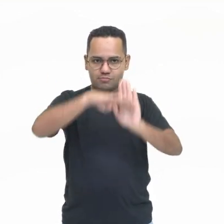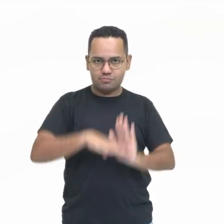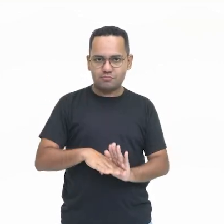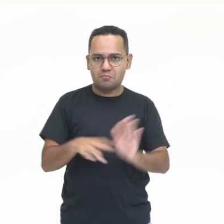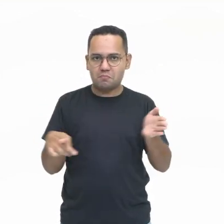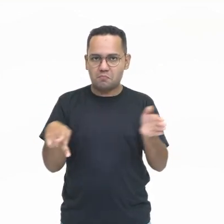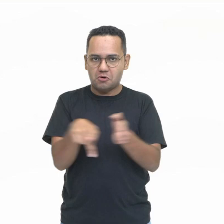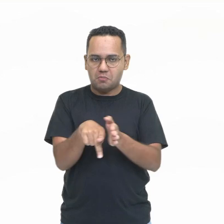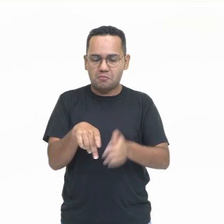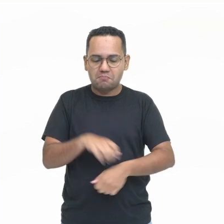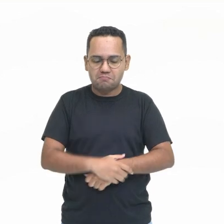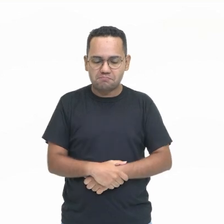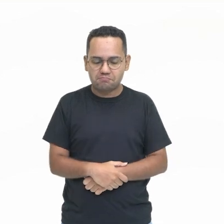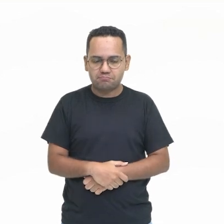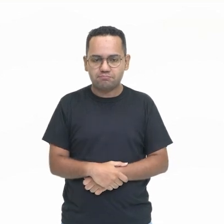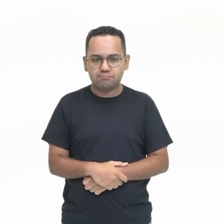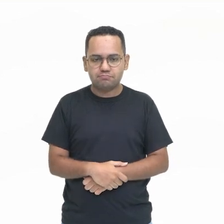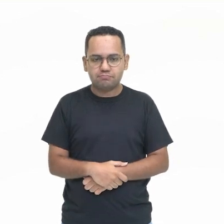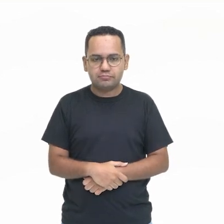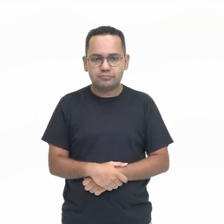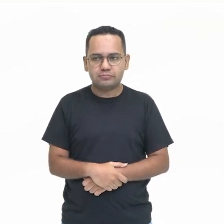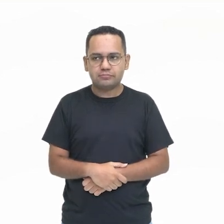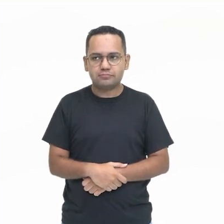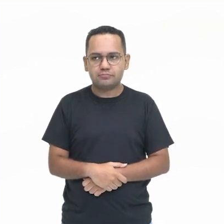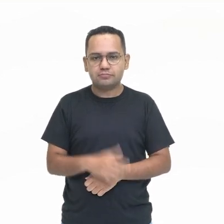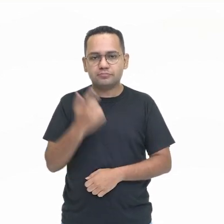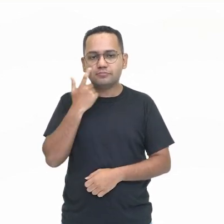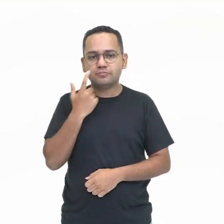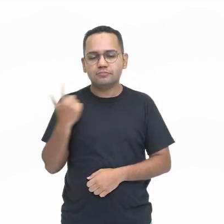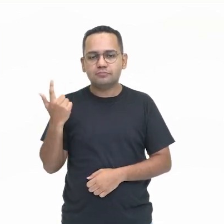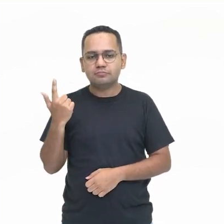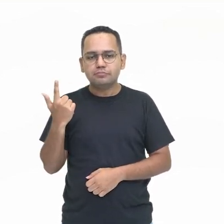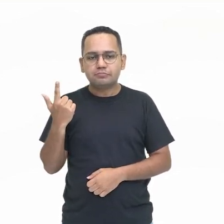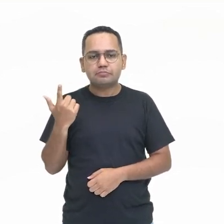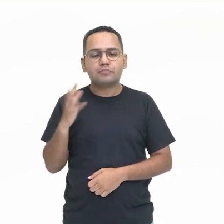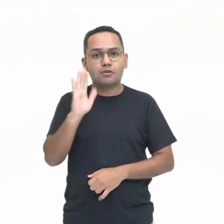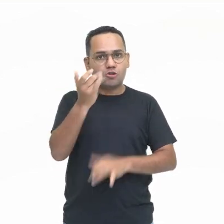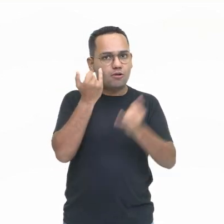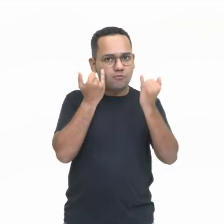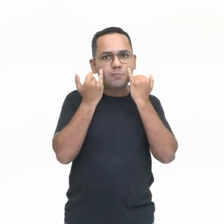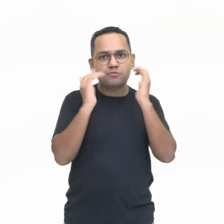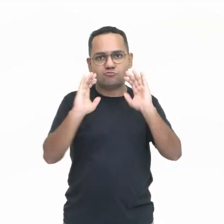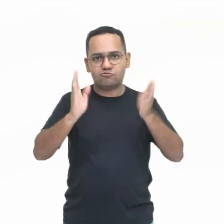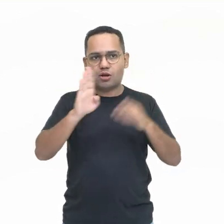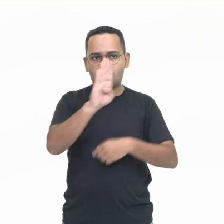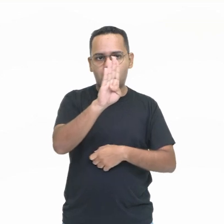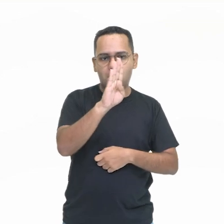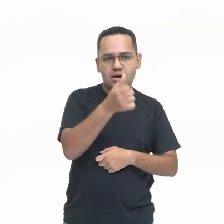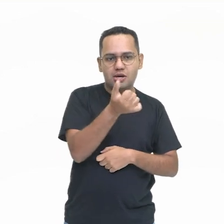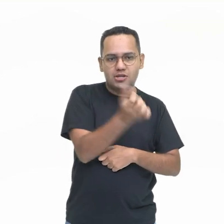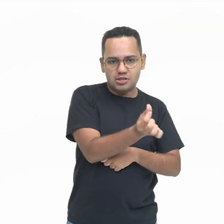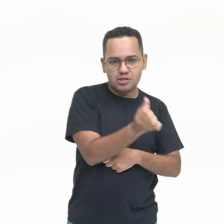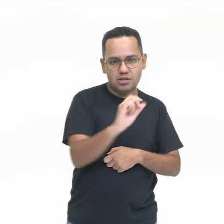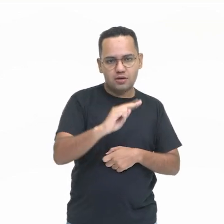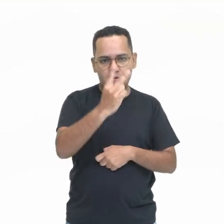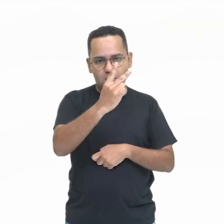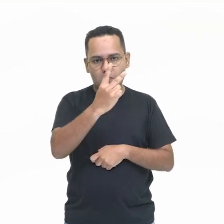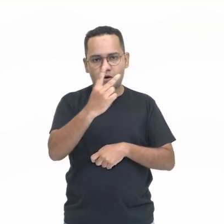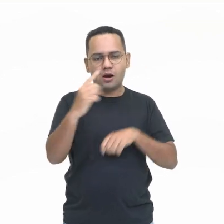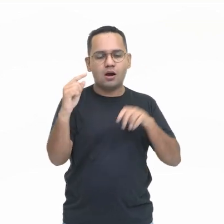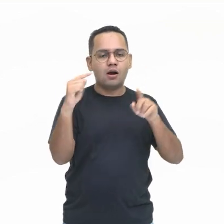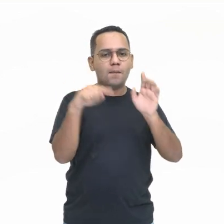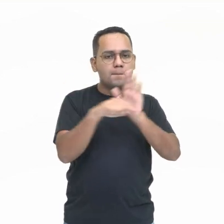detalhado do cálculo, certo? Então, ó, a gente já sabe o valor de B, que é 16, A é menos 4 e C é